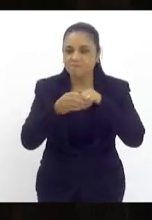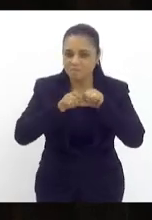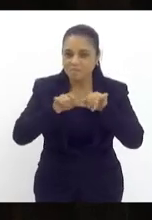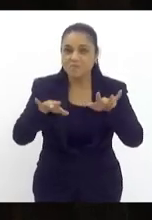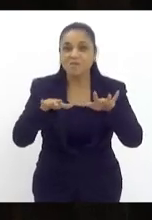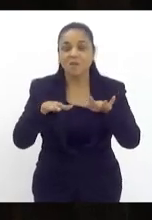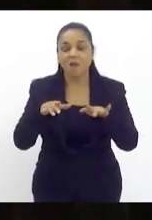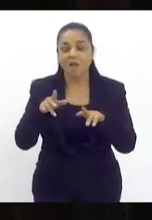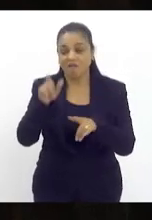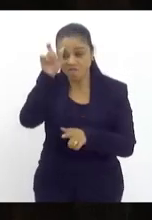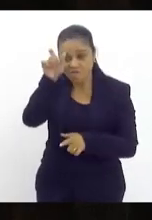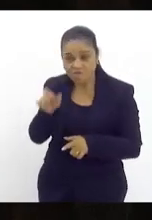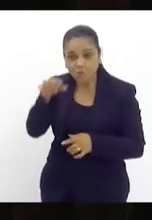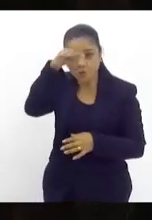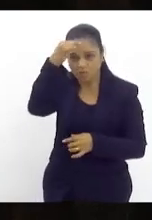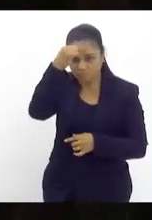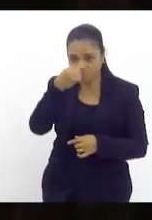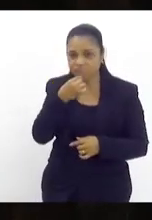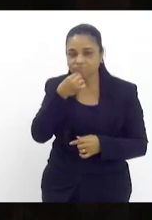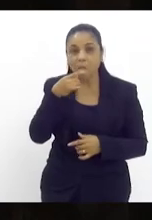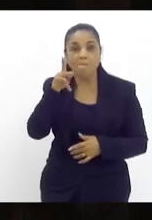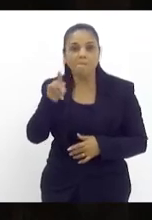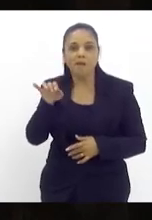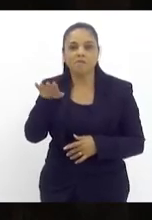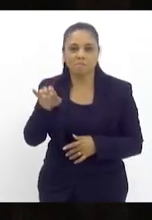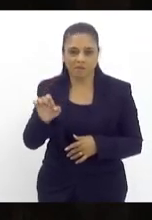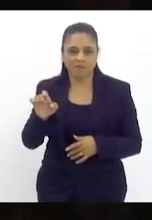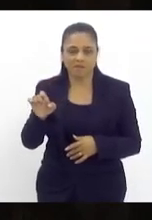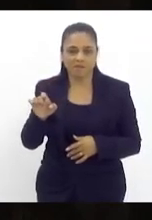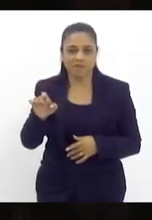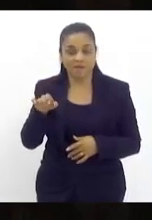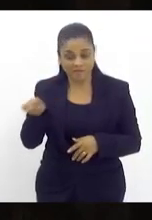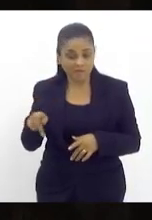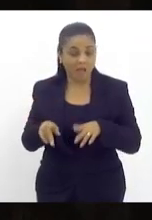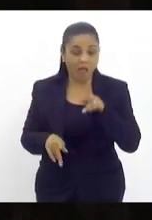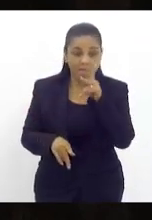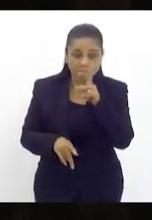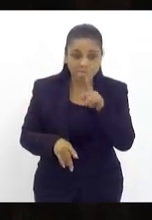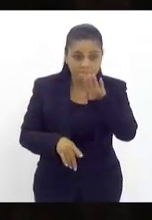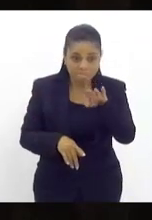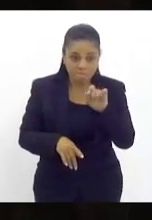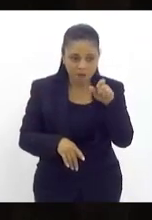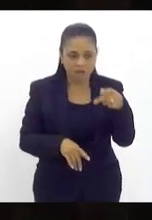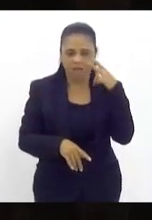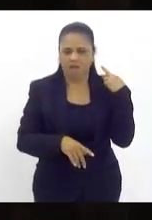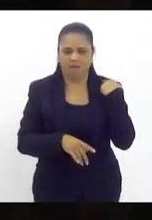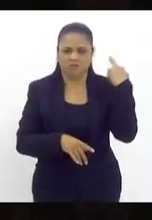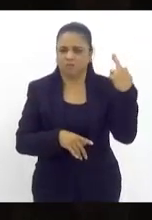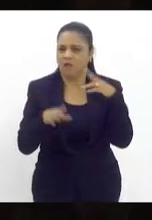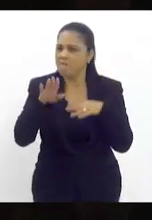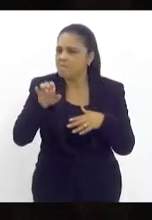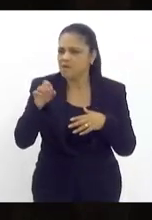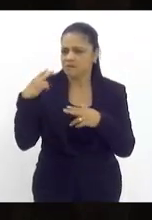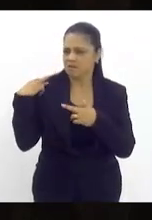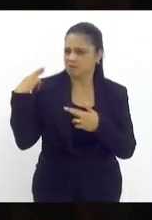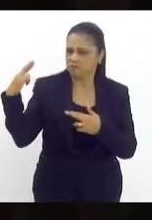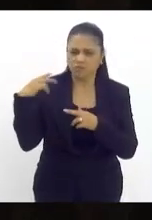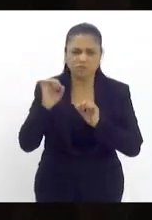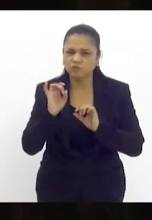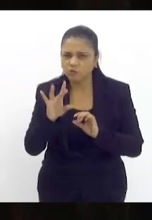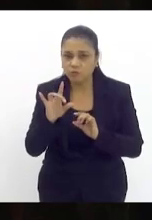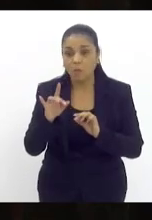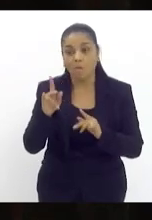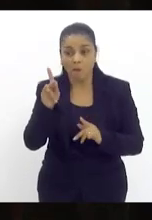do pai na educação. Às vezes é delegado para a mãe. Né? E eu penso, para mim foi muito importante o